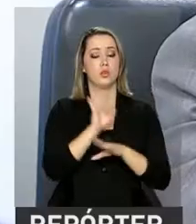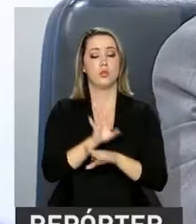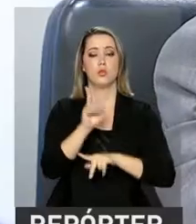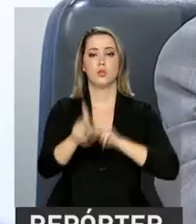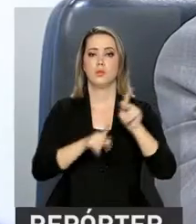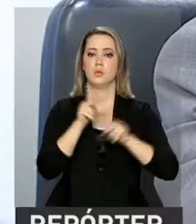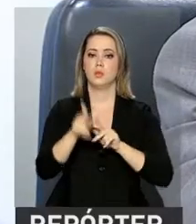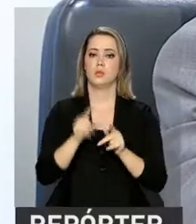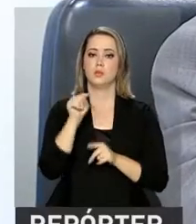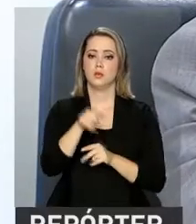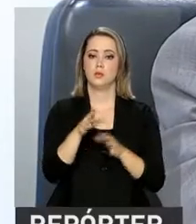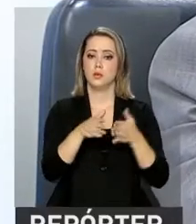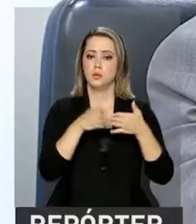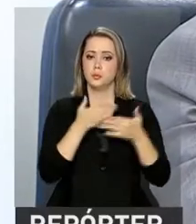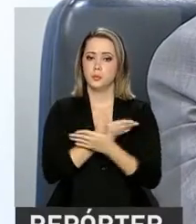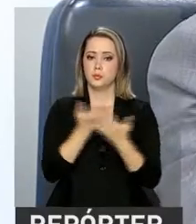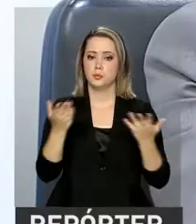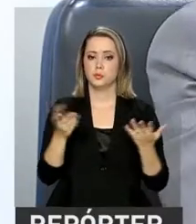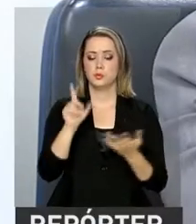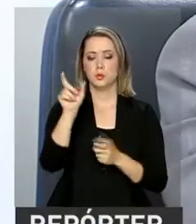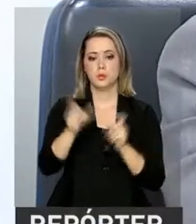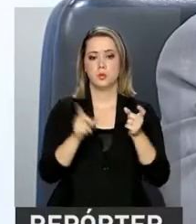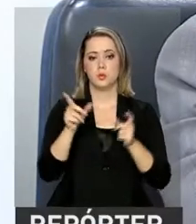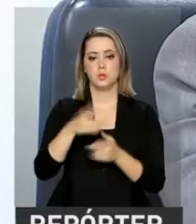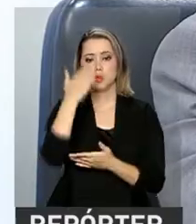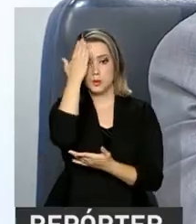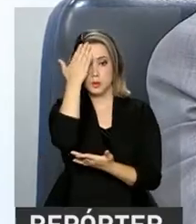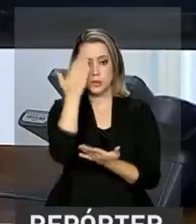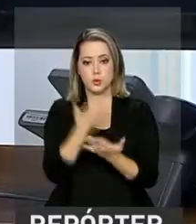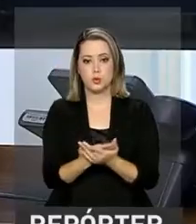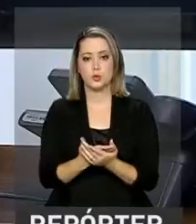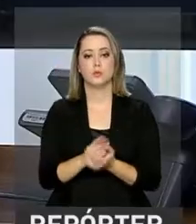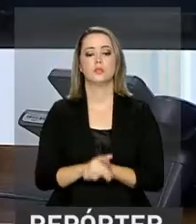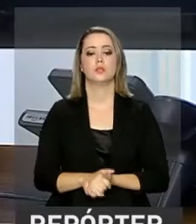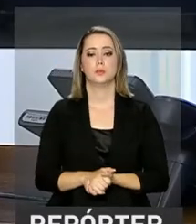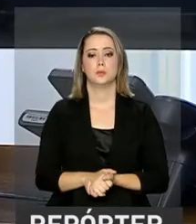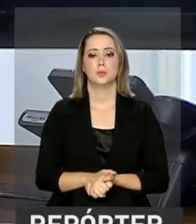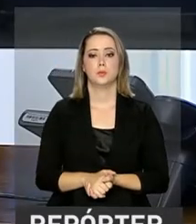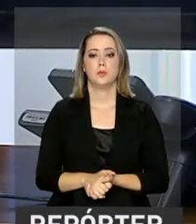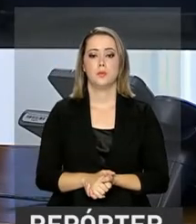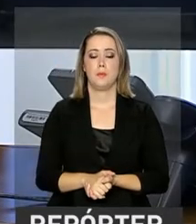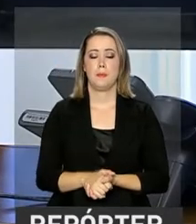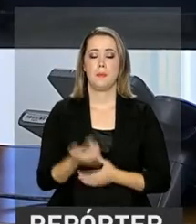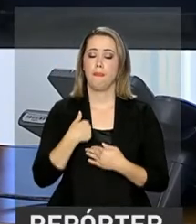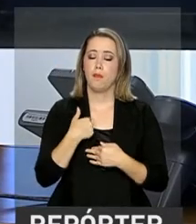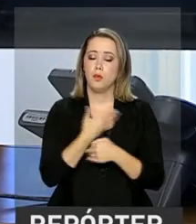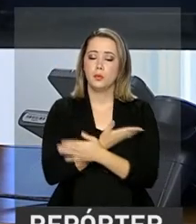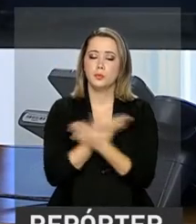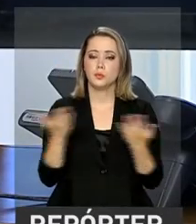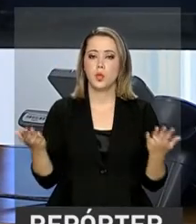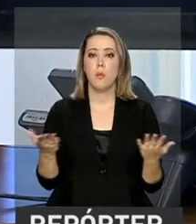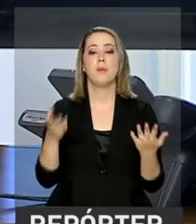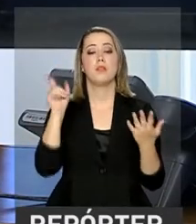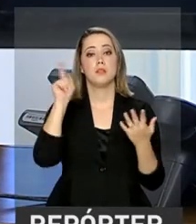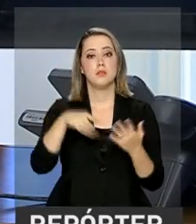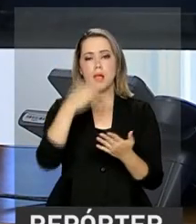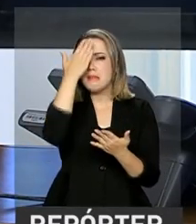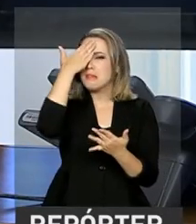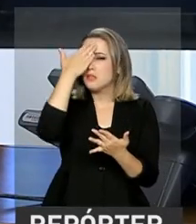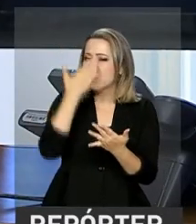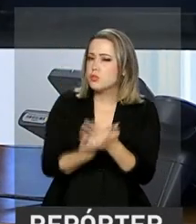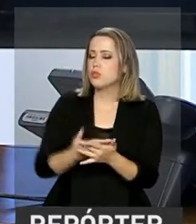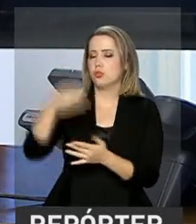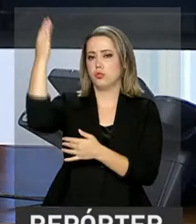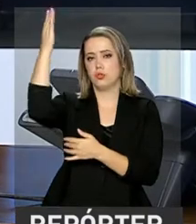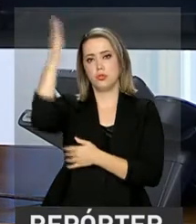e pediu aos cidadãos que sejam otimistas o que eu peço a todos que estão nos ouvindo e otimismo com o brasil né nós